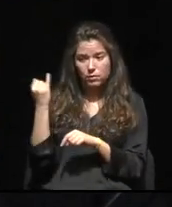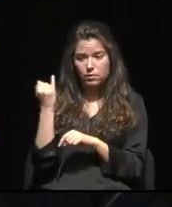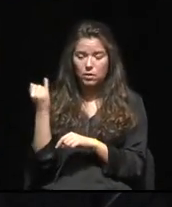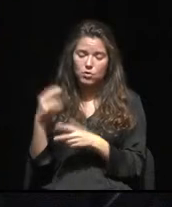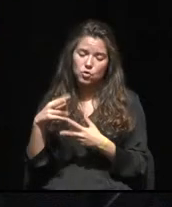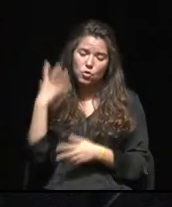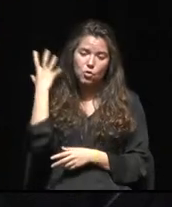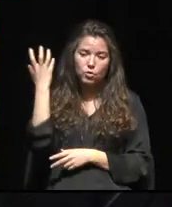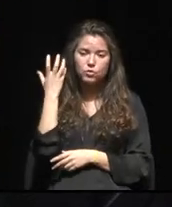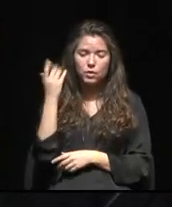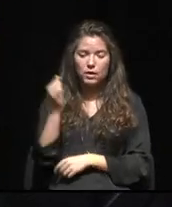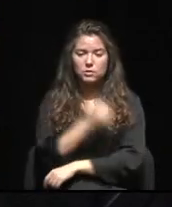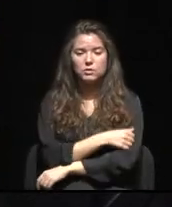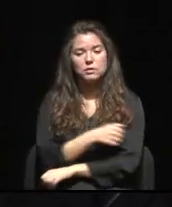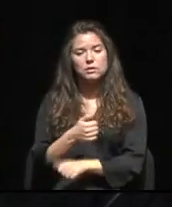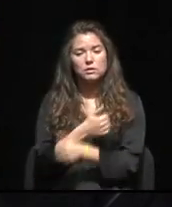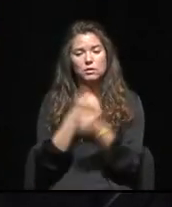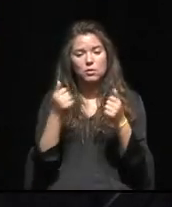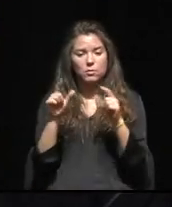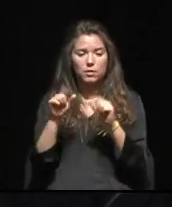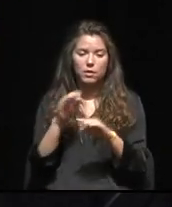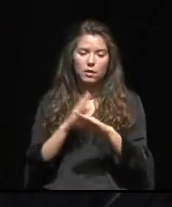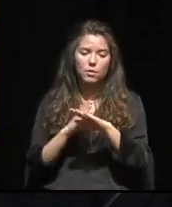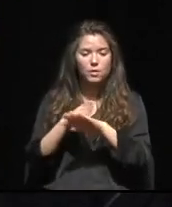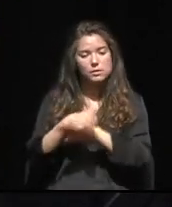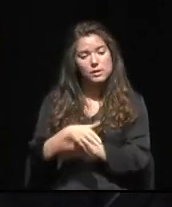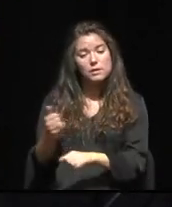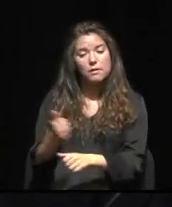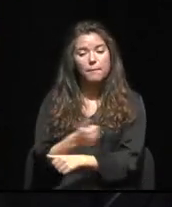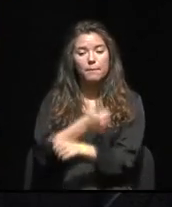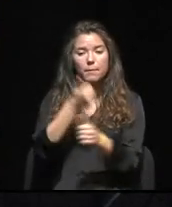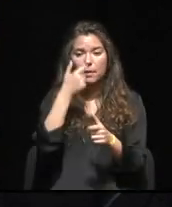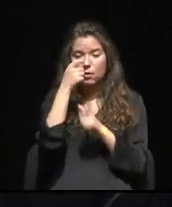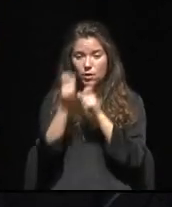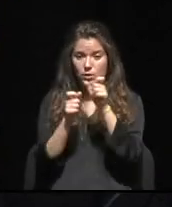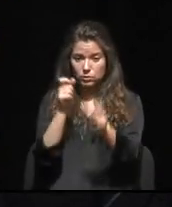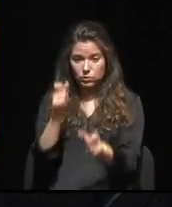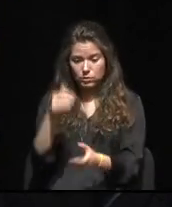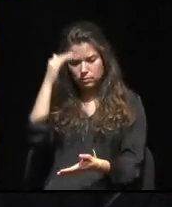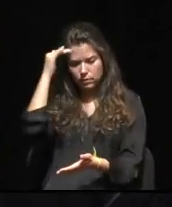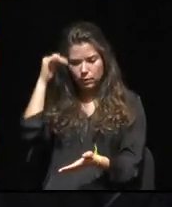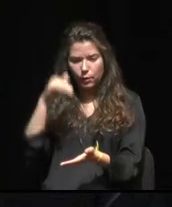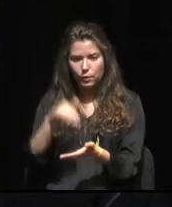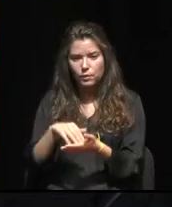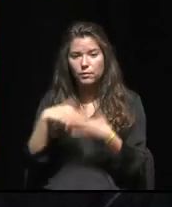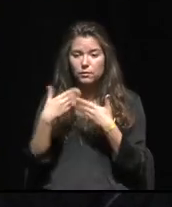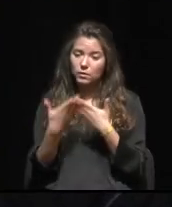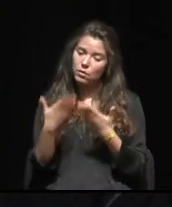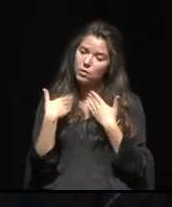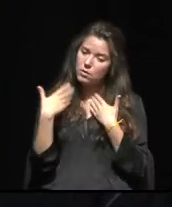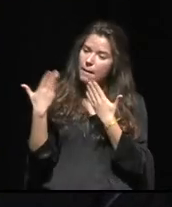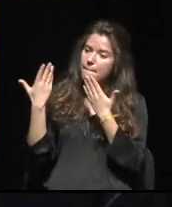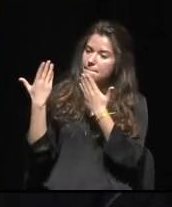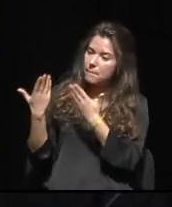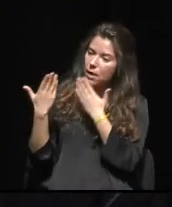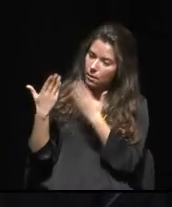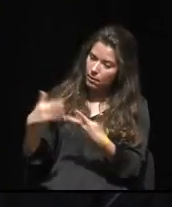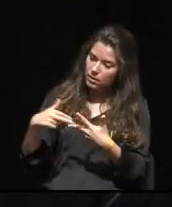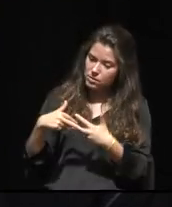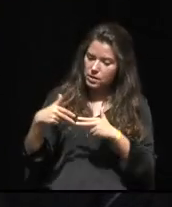também para melhor propiciar o acesso ao público em conclusão congratulamo-nos que a câmara